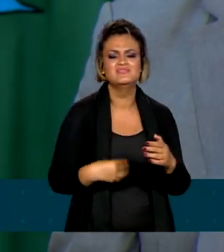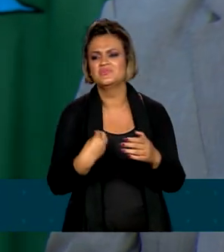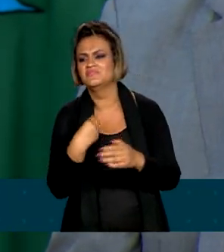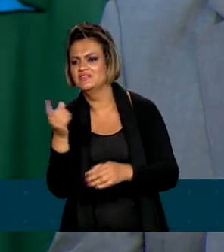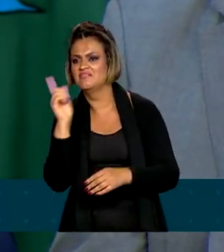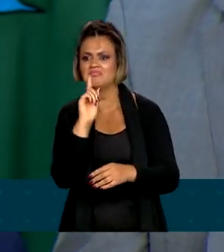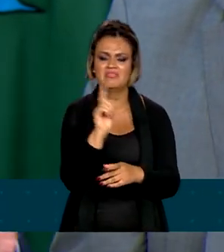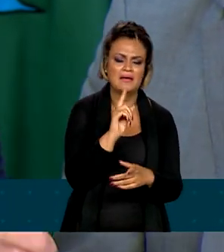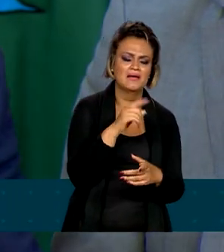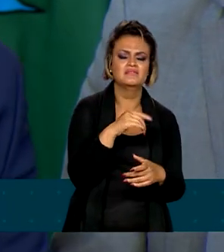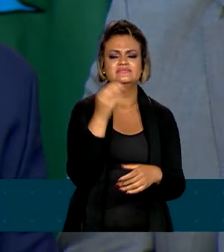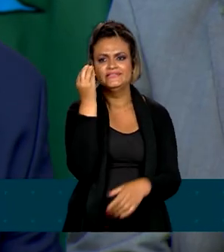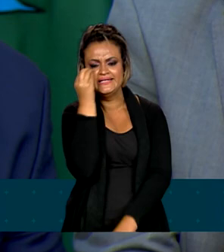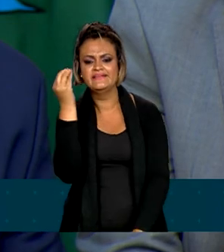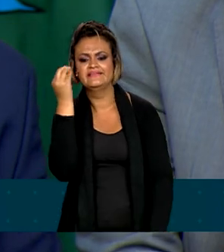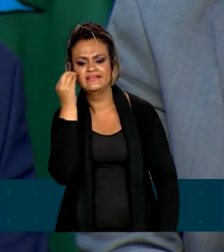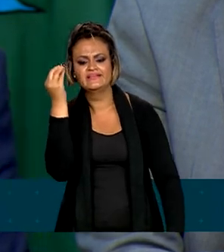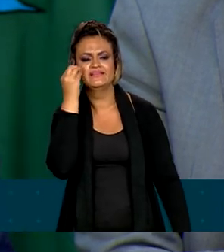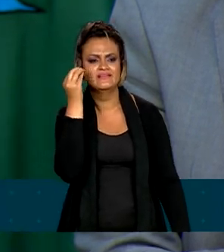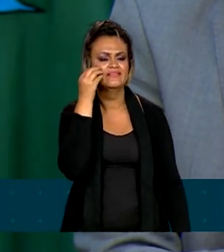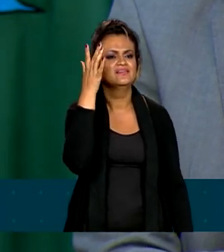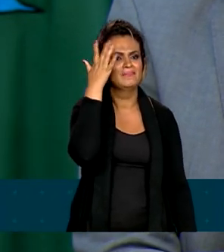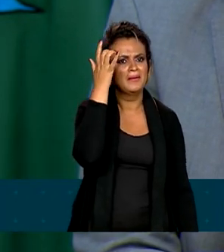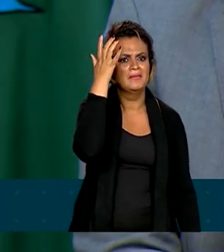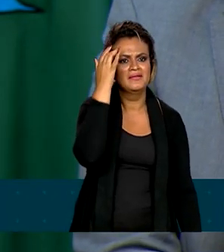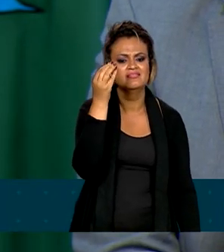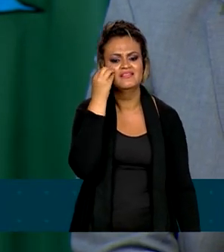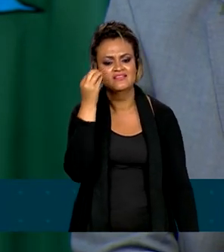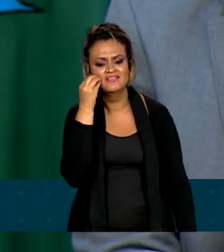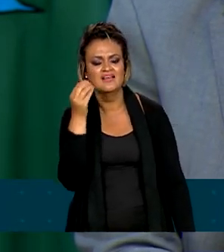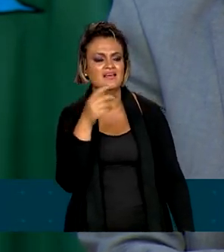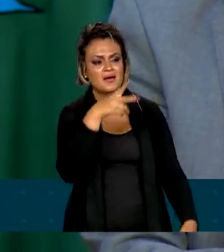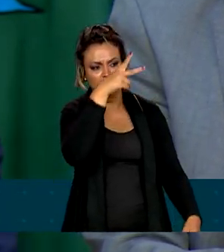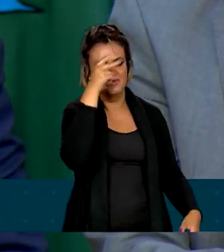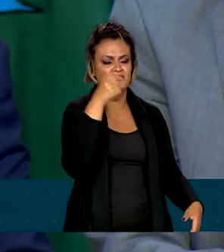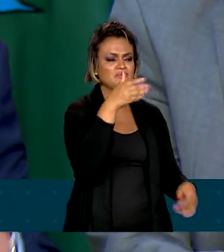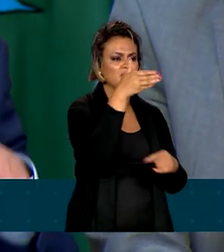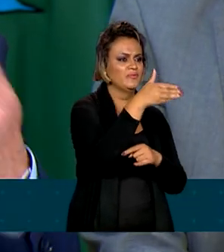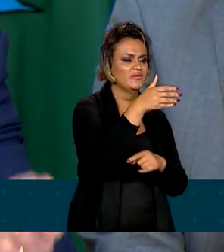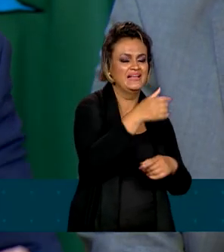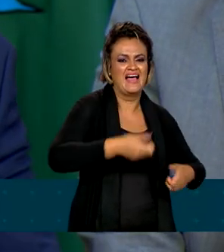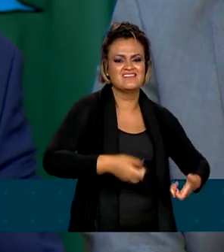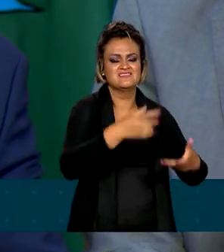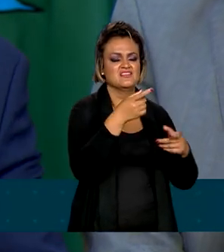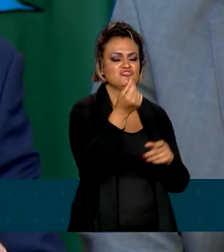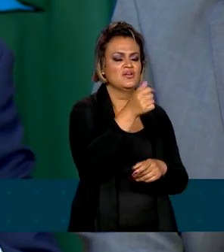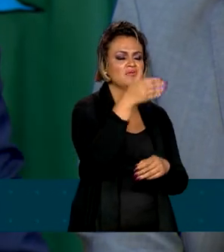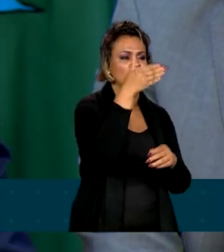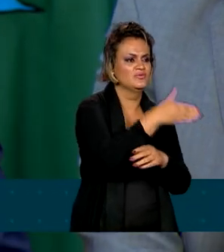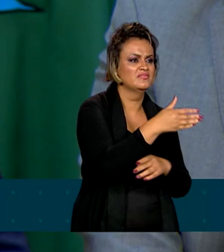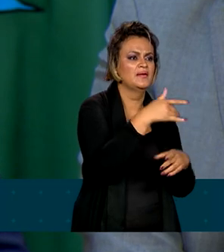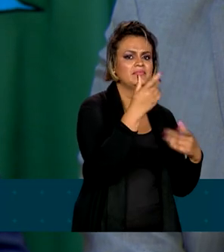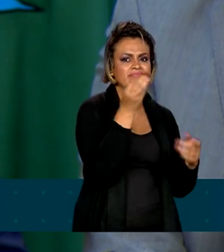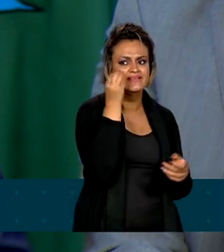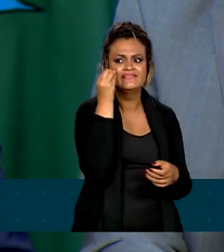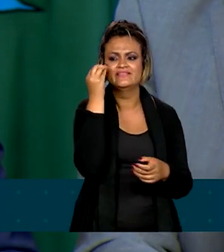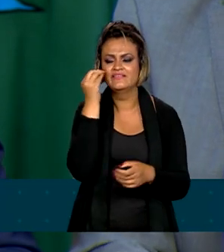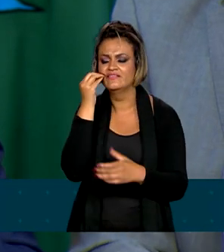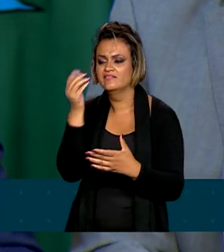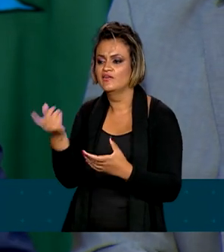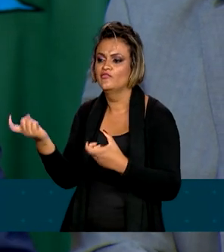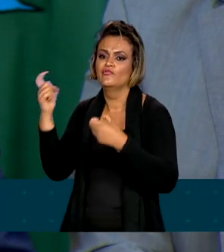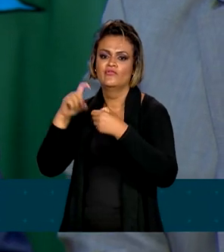pode atender, e fica 2 ou 3 dias aqui, gastando o dinheirinho da prefeitura no hotel, e volta para a sua